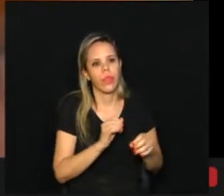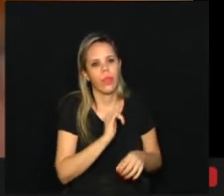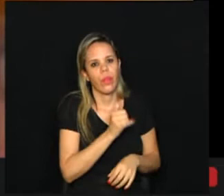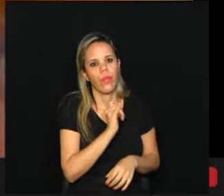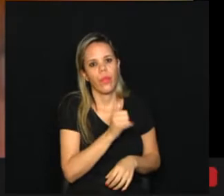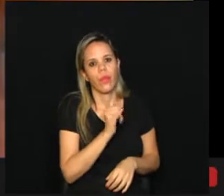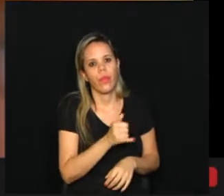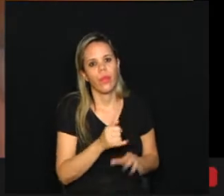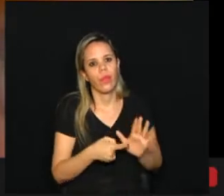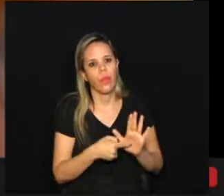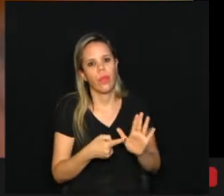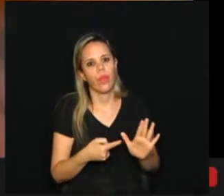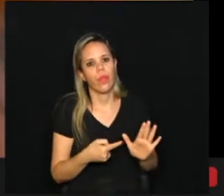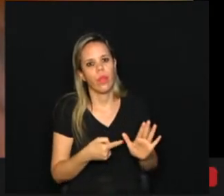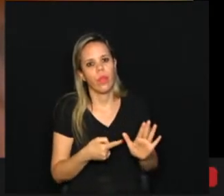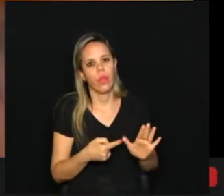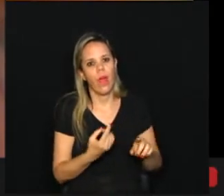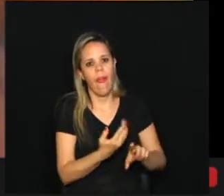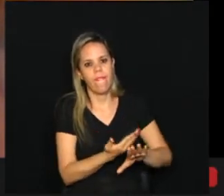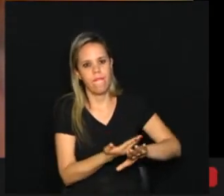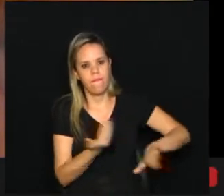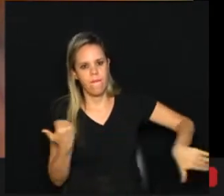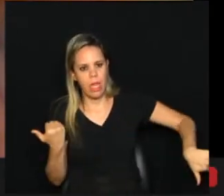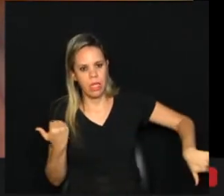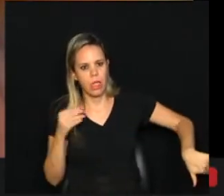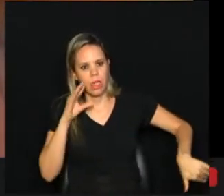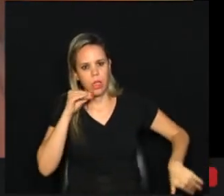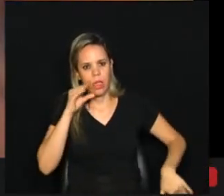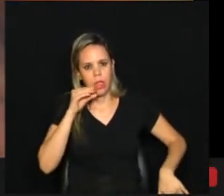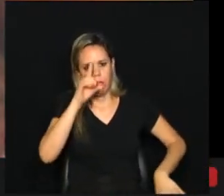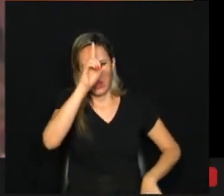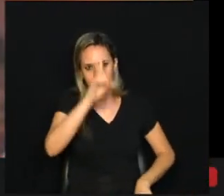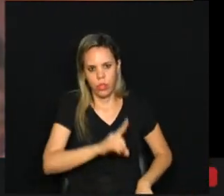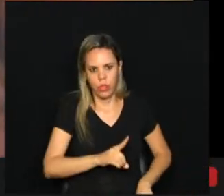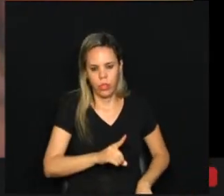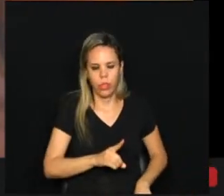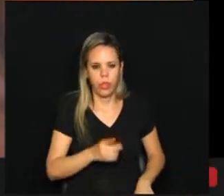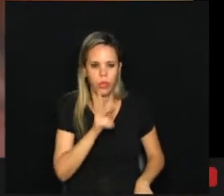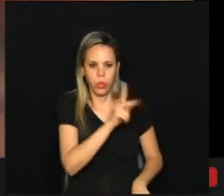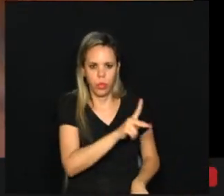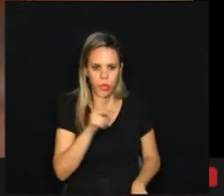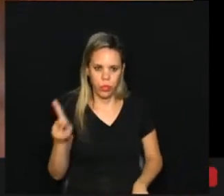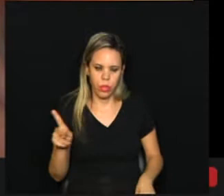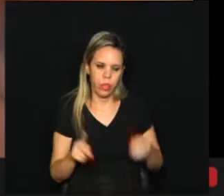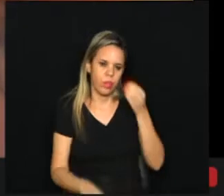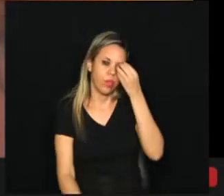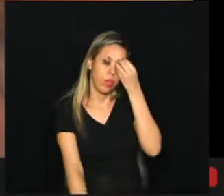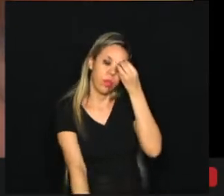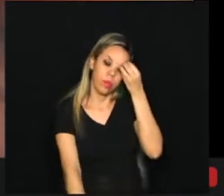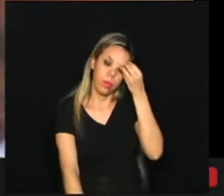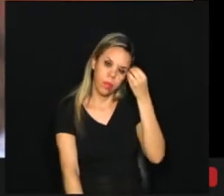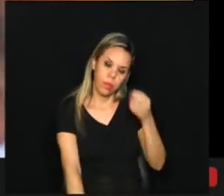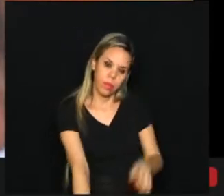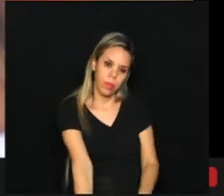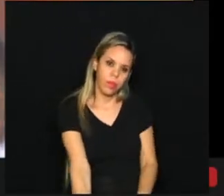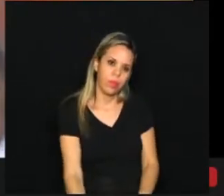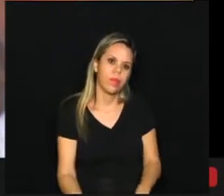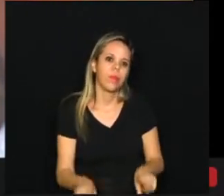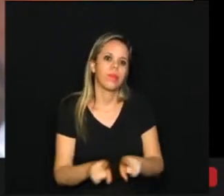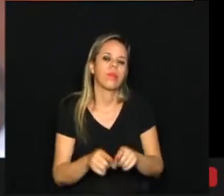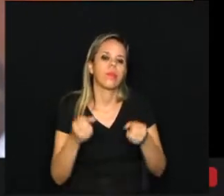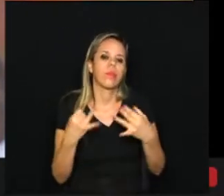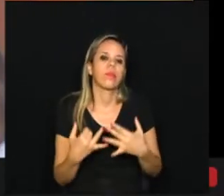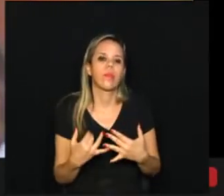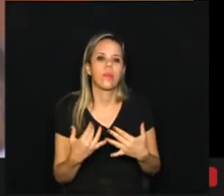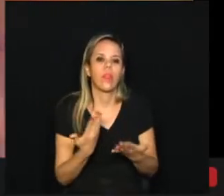para serem apreciados, foram de afastamento, tanto da diretora quanto da professora mediadora, e também a retratação